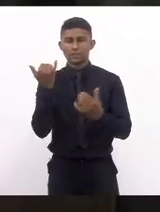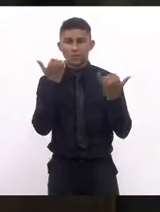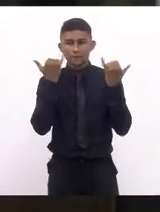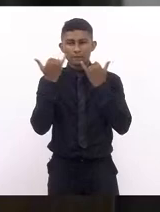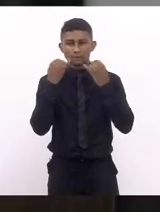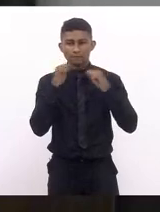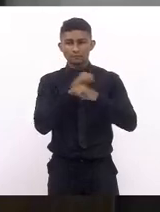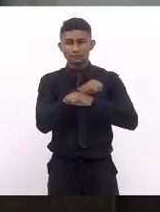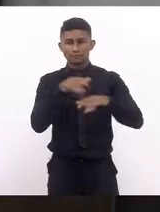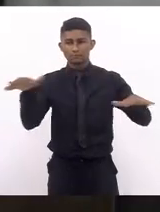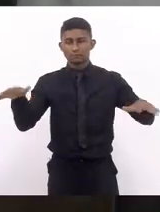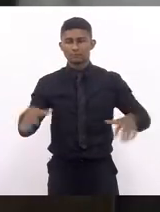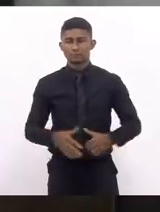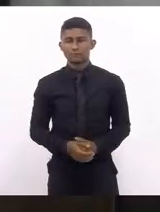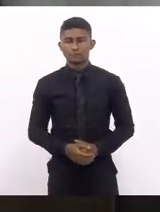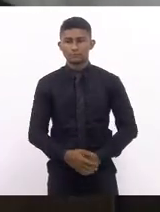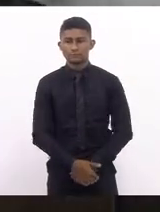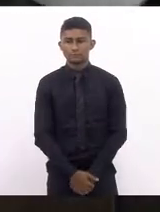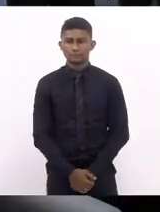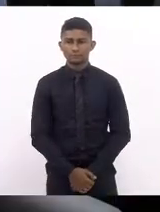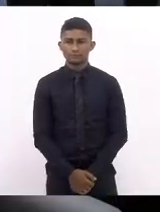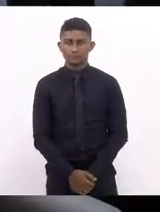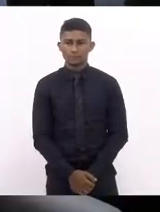informação para todos